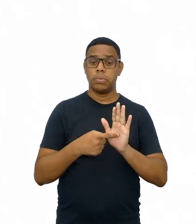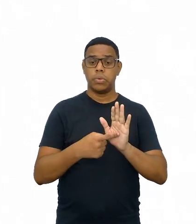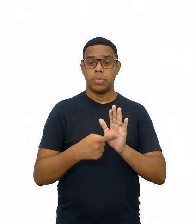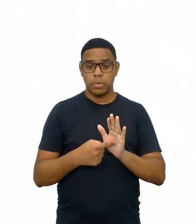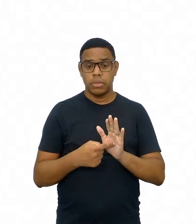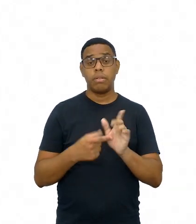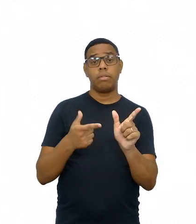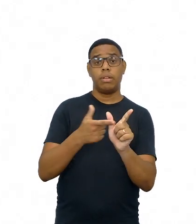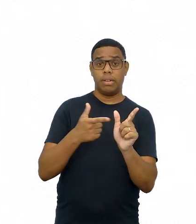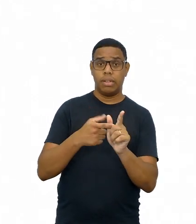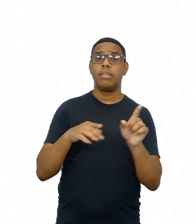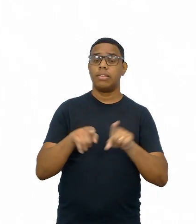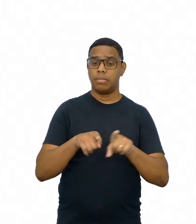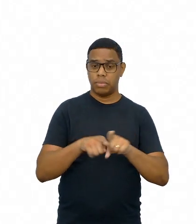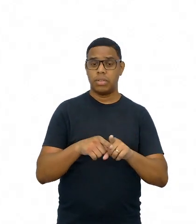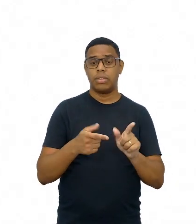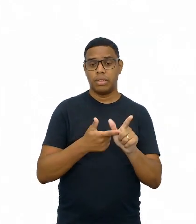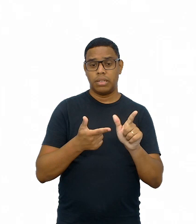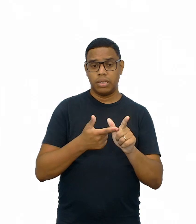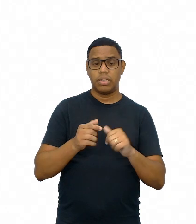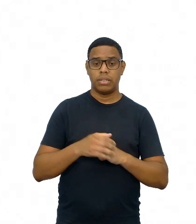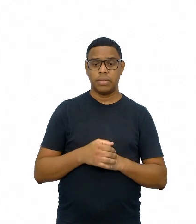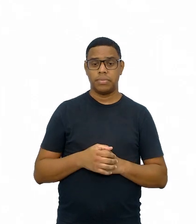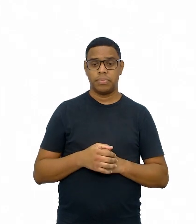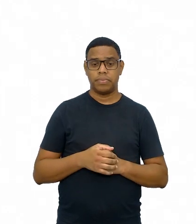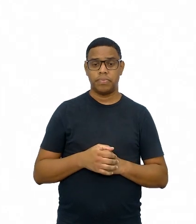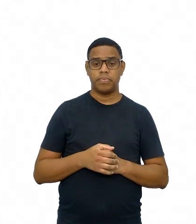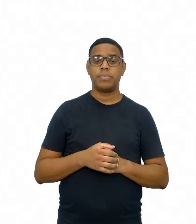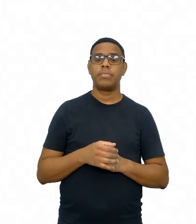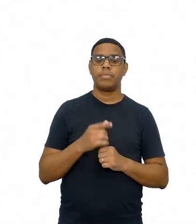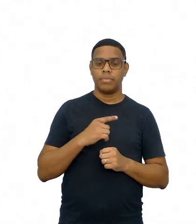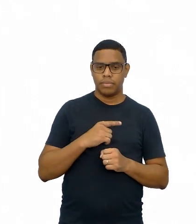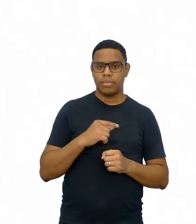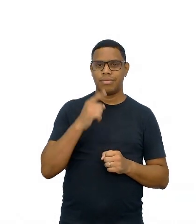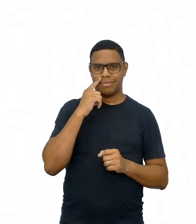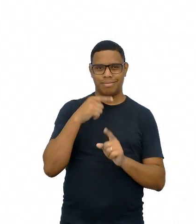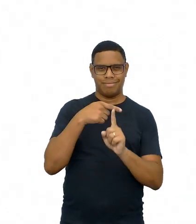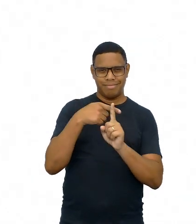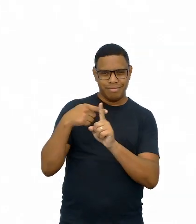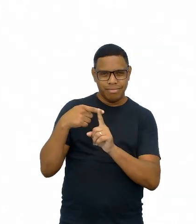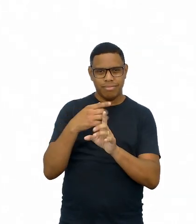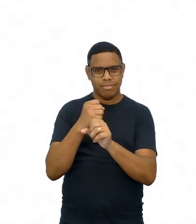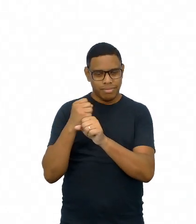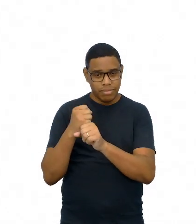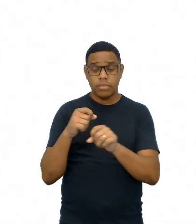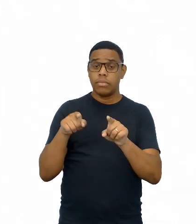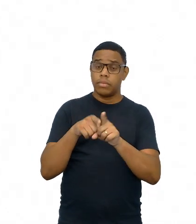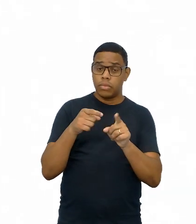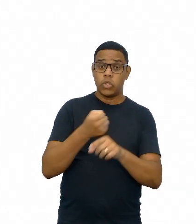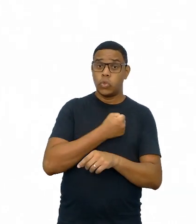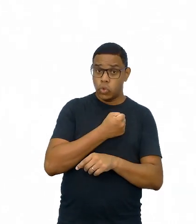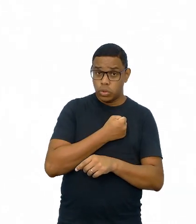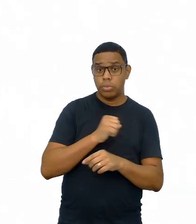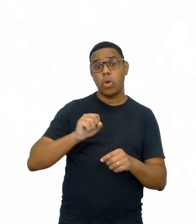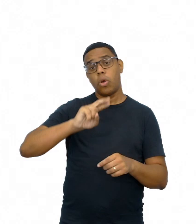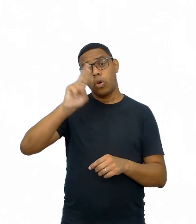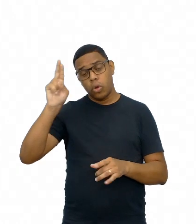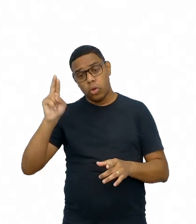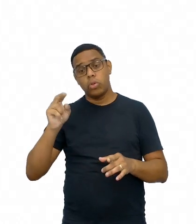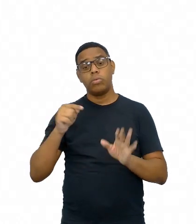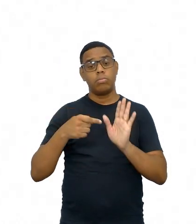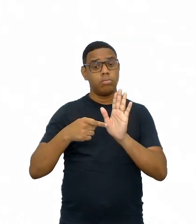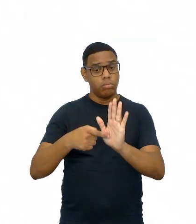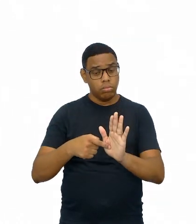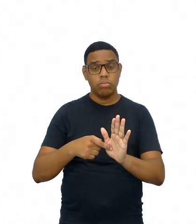por letras, né? Então, eu tenho aqui as operações, né? E eu posso também fazer uma representação de